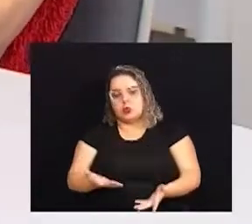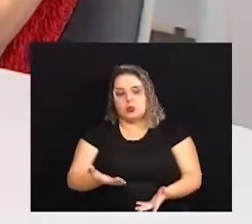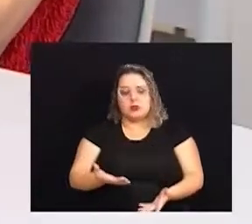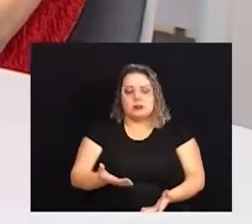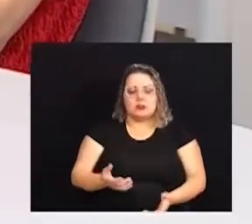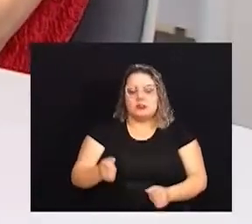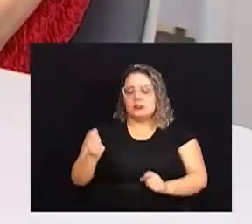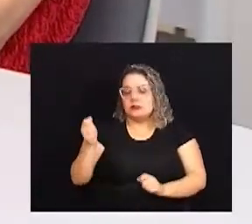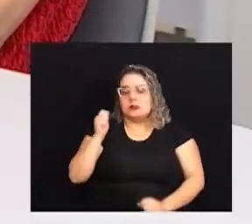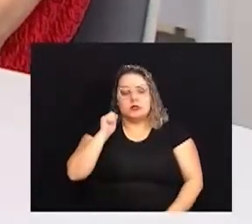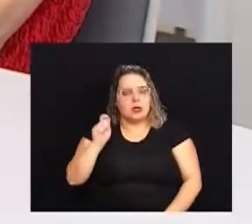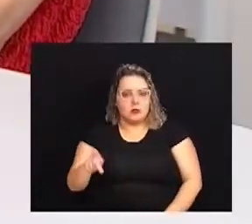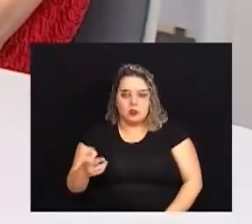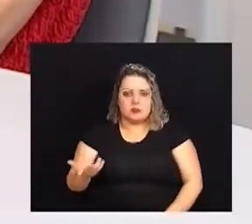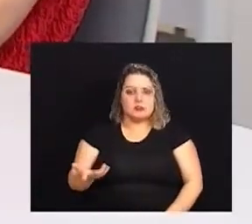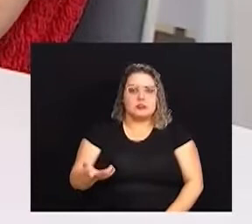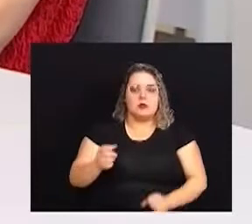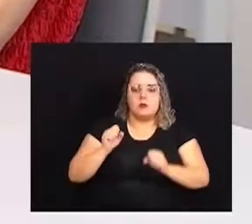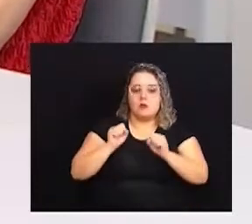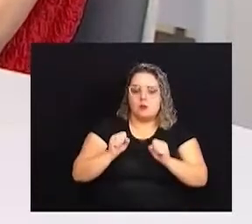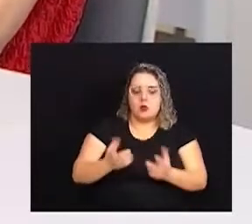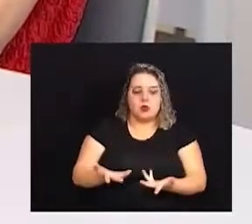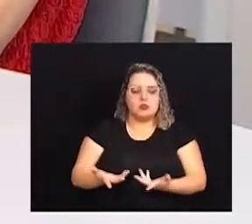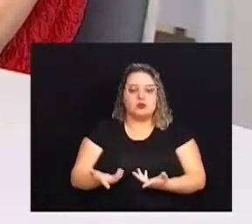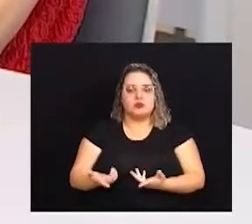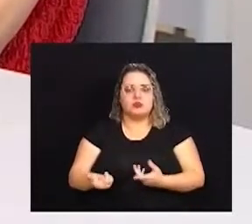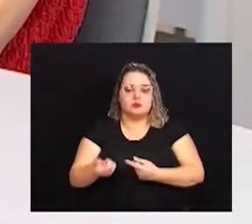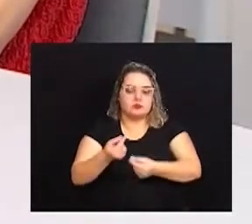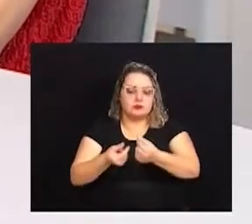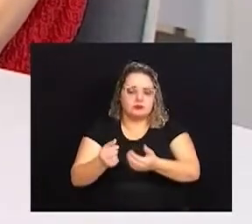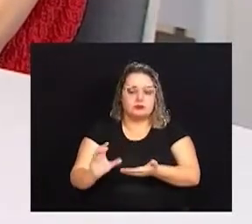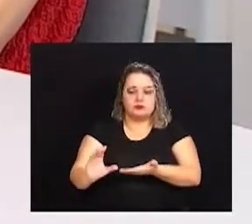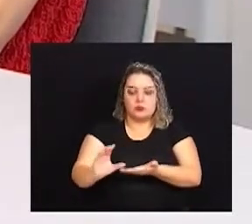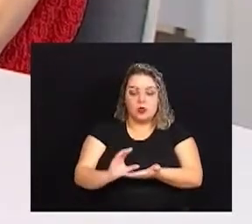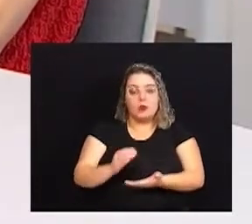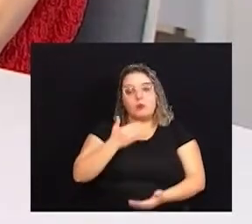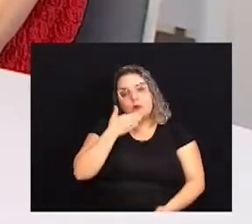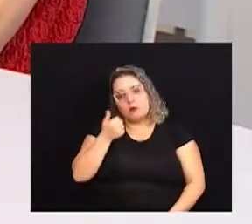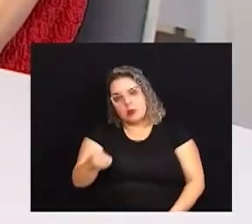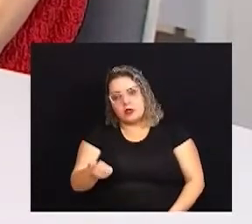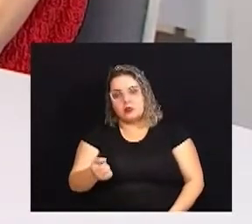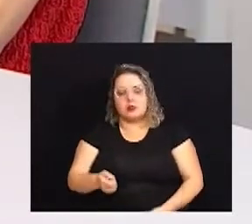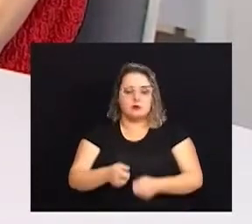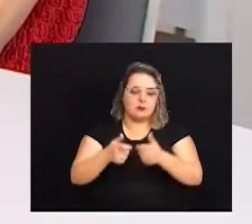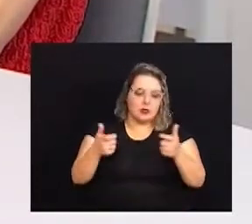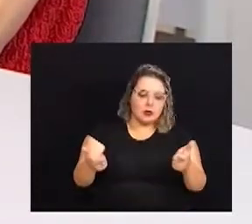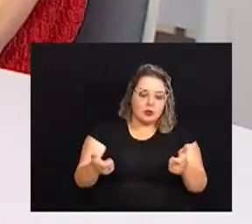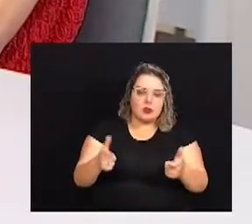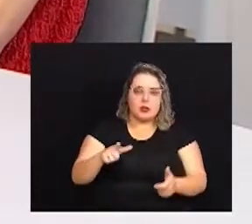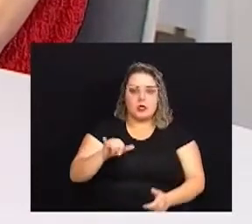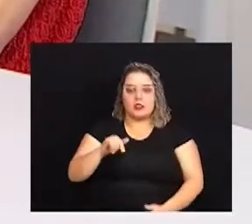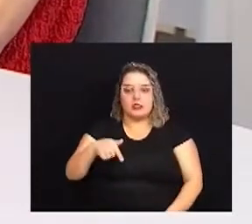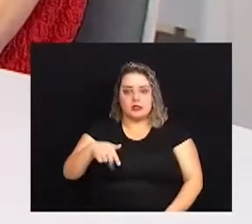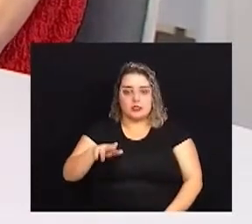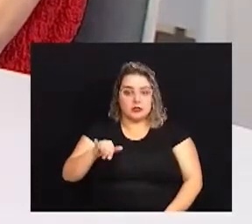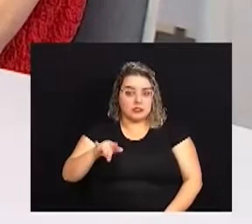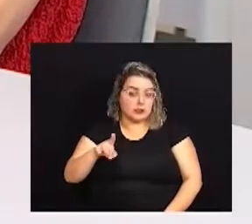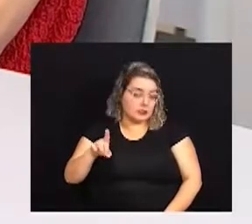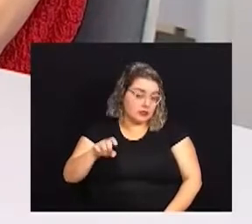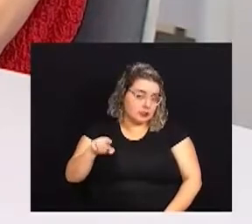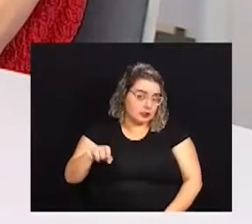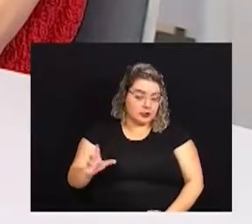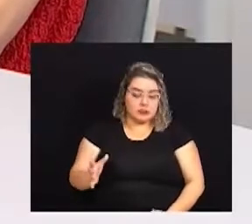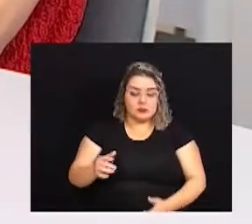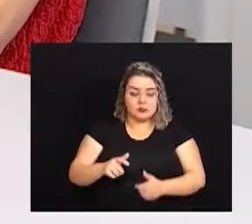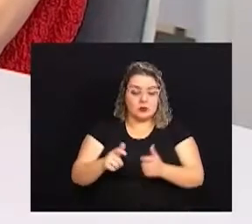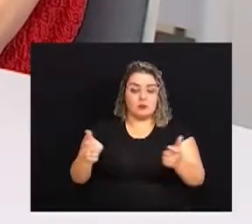prazo, pensando em aposentadoria, aí você pode buscar, então, um investimento com maior retorno e onde a liquidez não é uma grande